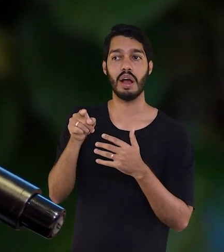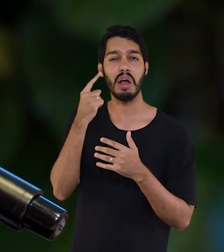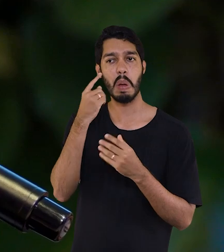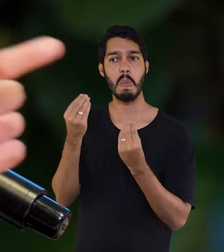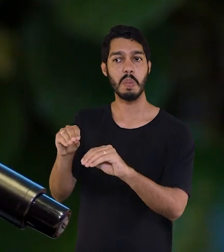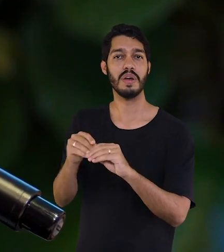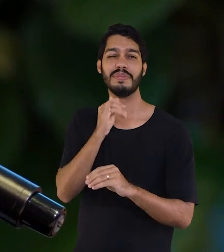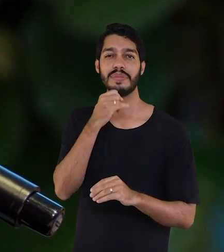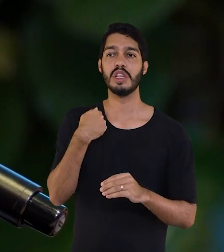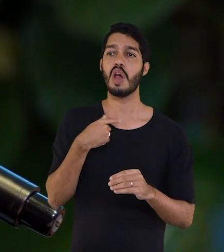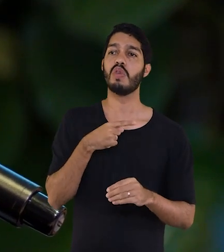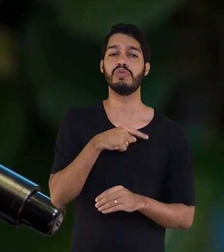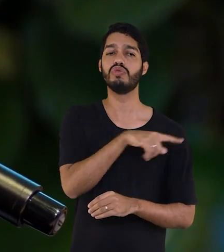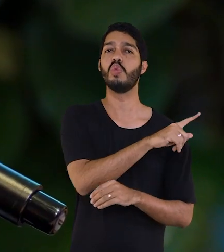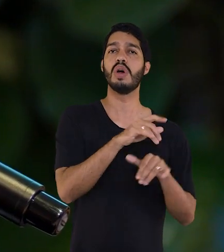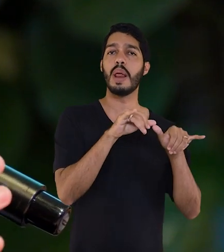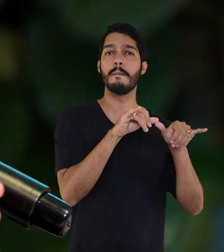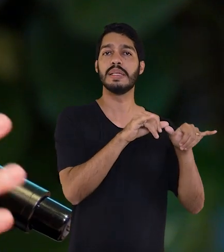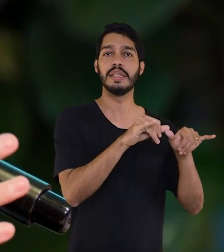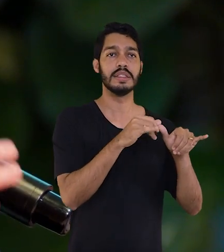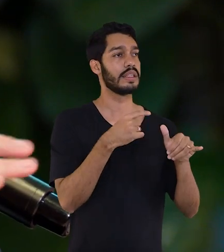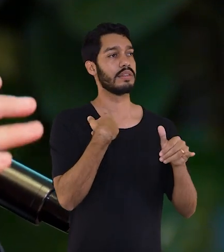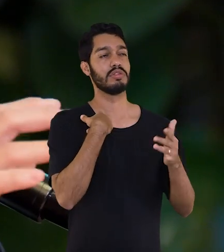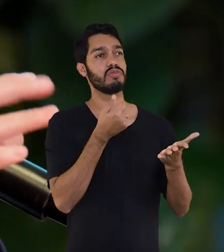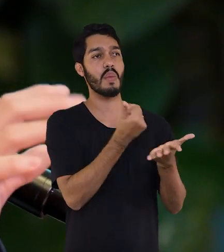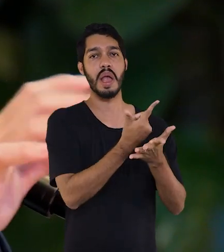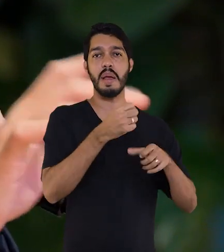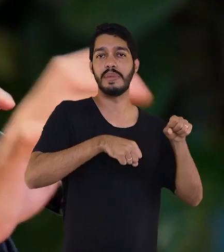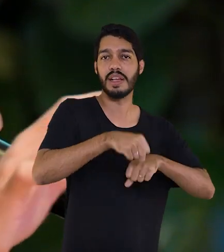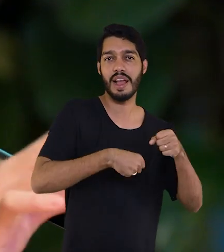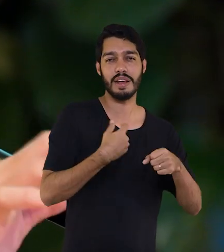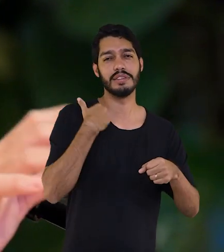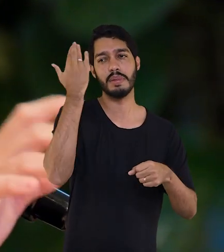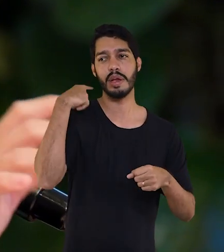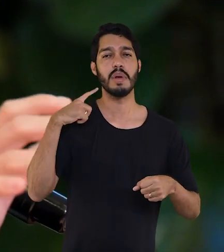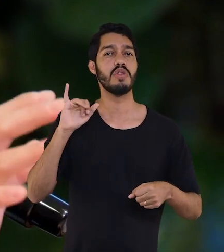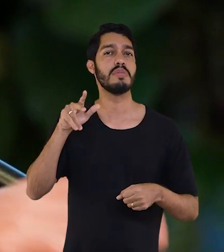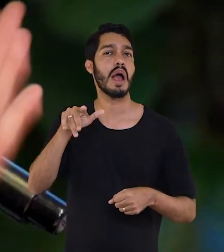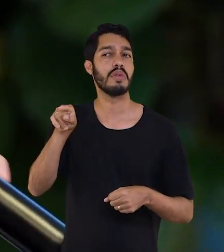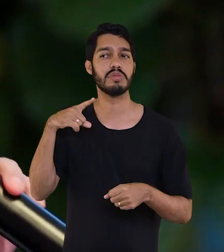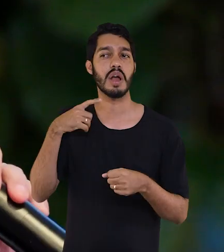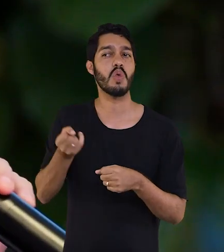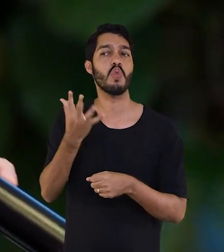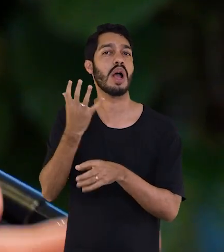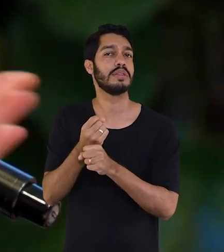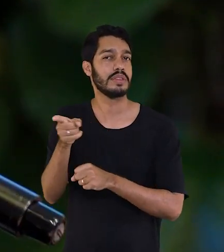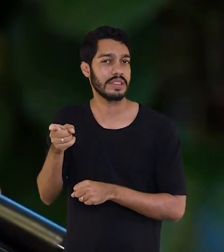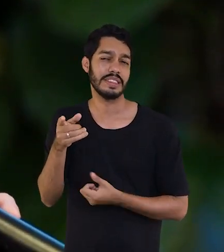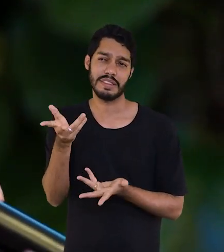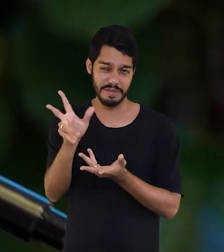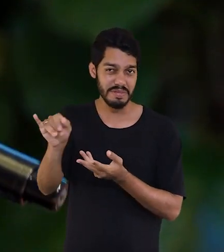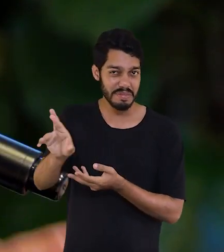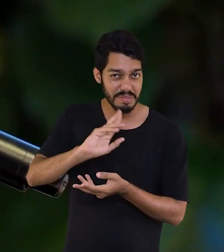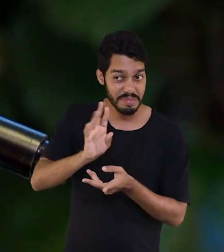vai até se aproximar daquela ideia que você teve. Obviamente, se você colocar, né, fui na padaria, comprei uma bicicleta e eu quero saber quantos anos meu irmão tem. Pô, pelo amor de Deus, eu